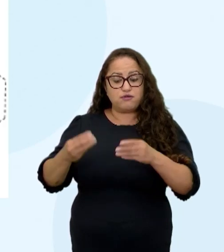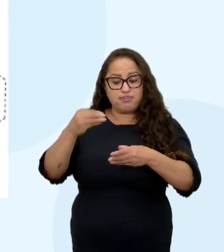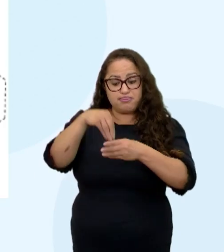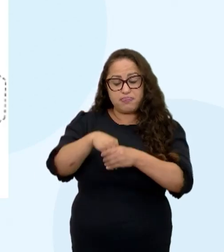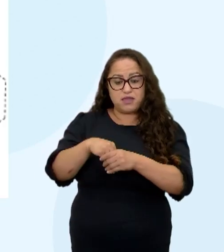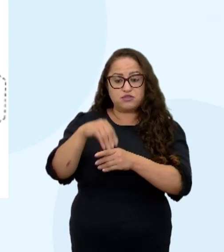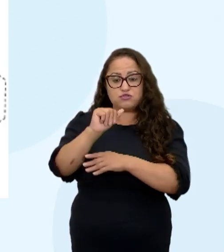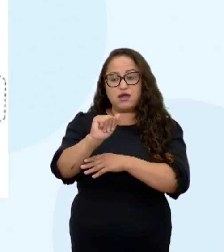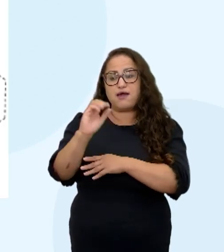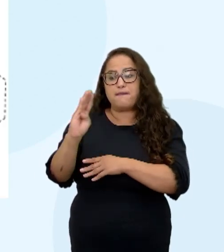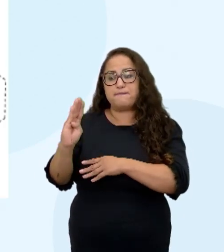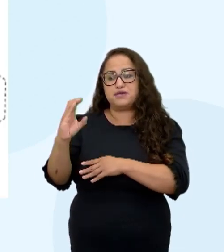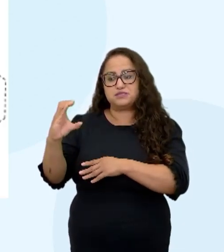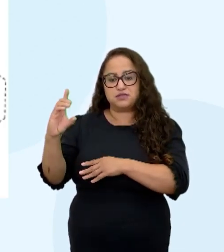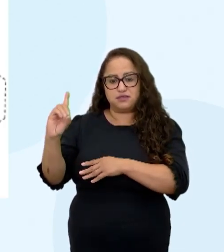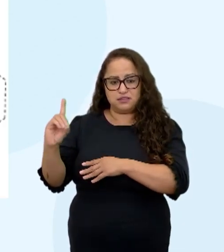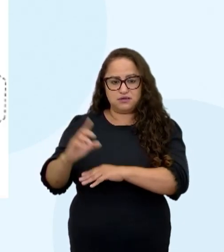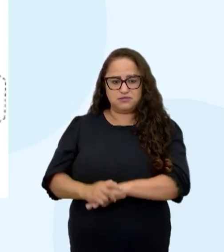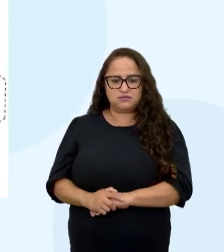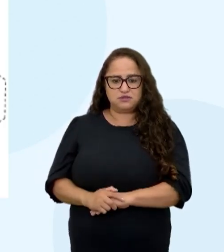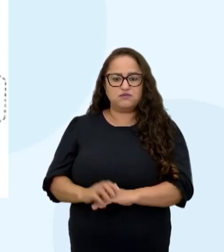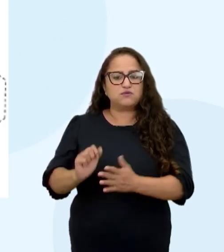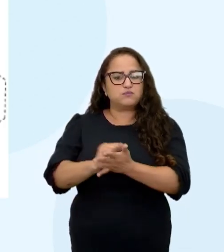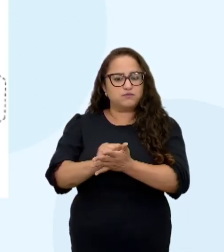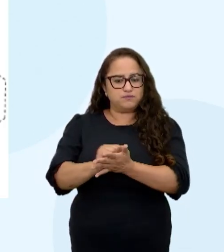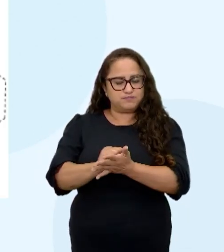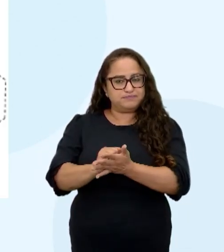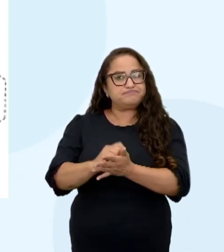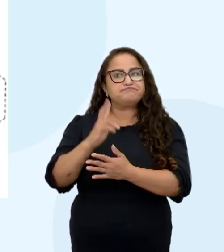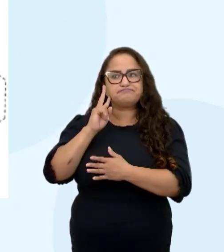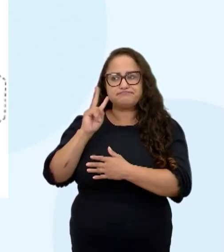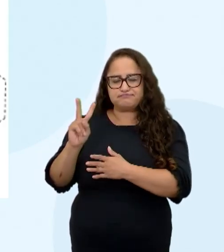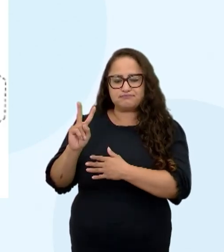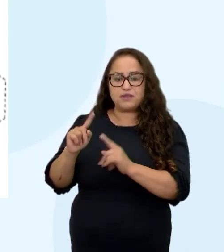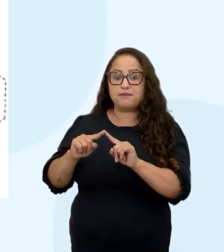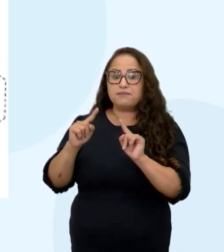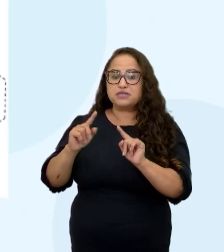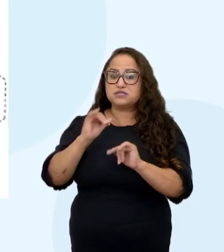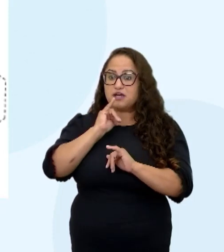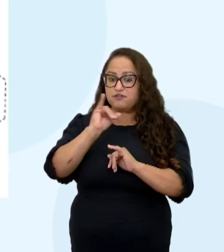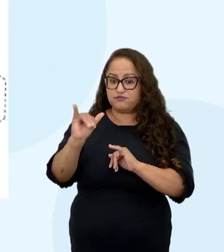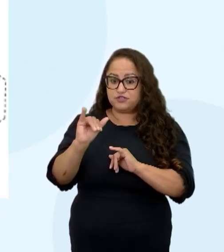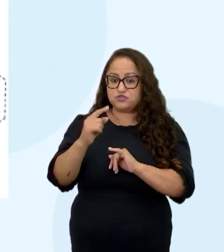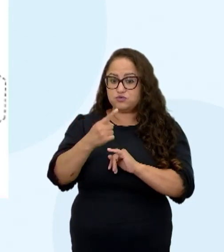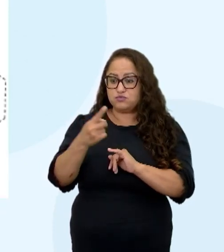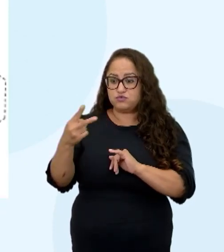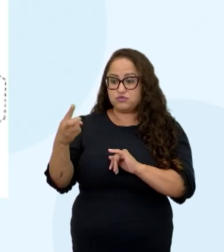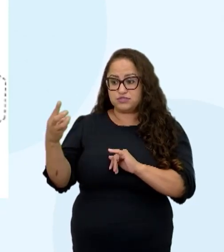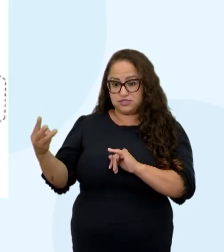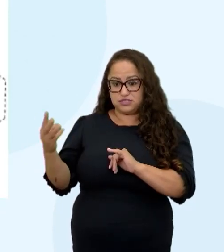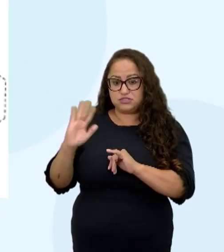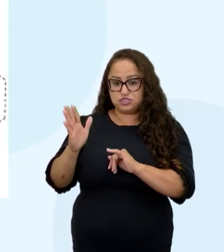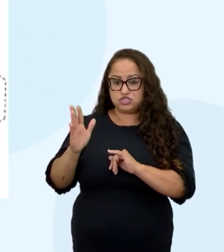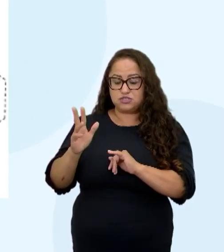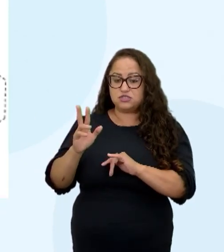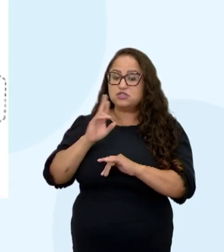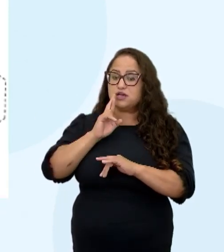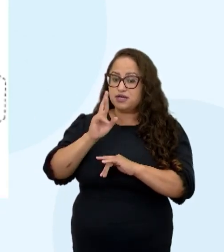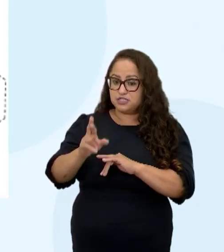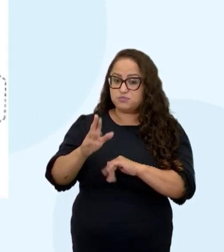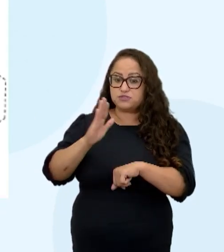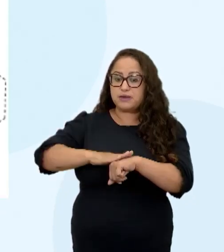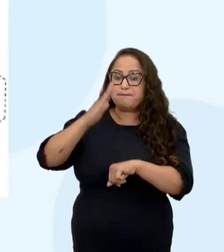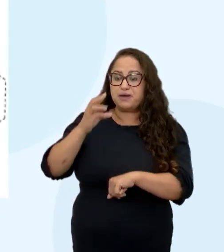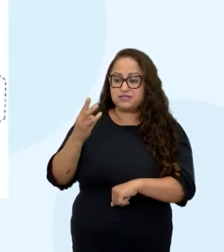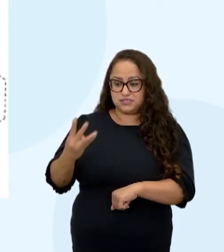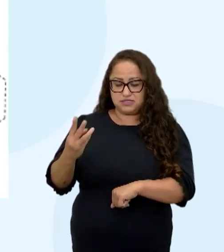retângulo ABCD. Vou limpar porque a tela ficou muito riscada, mas já aviso, já tem 1, 2, 3. Então, a sua resposta tem que ser